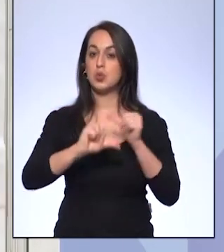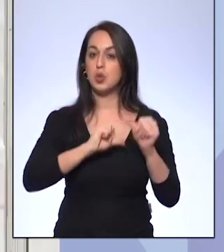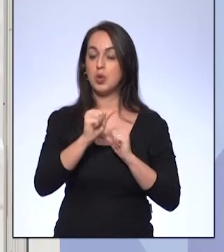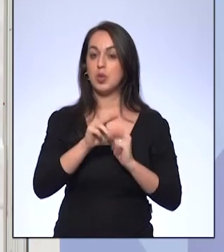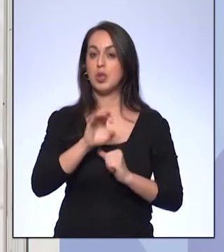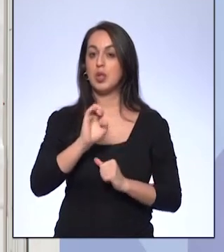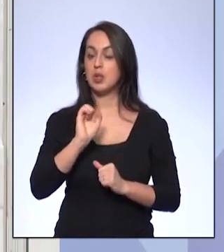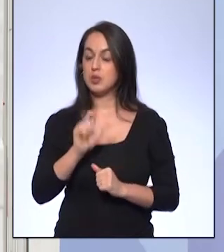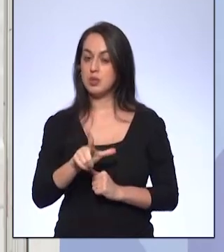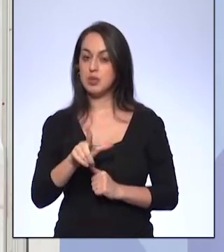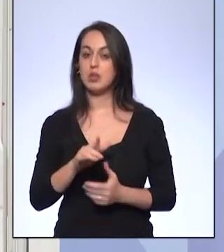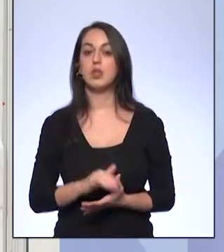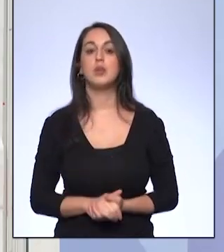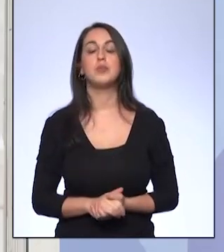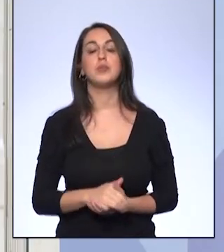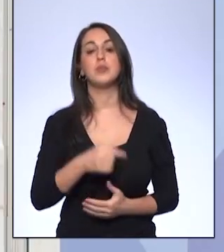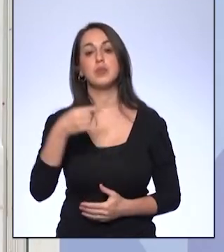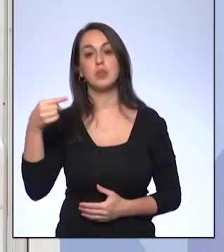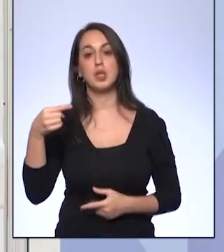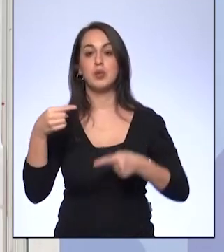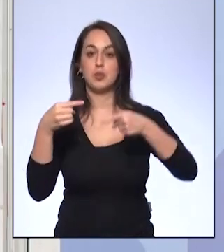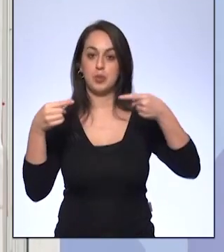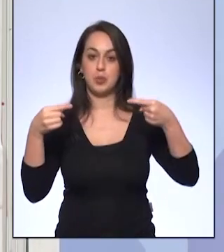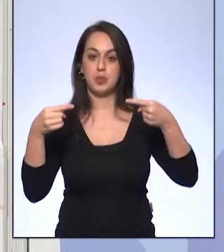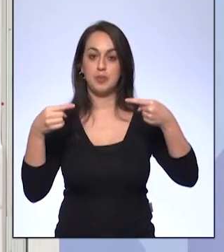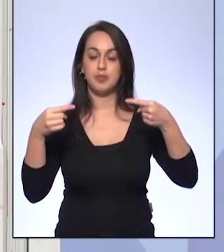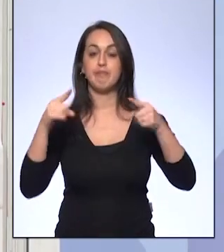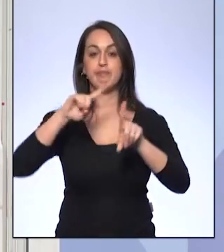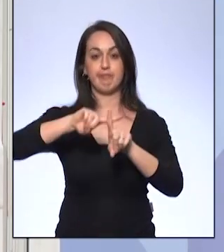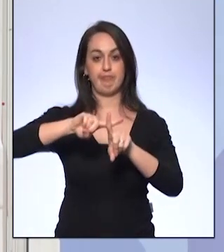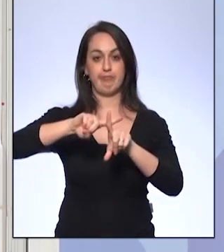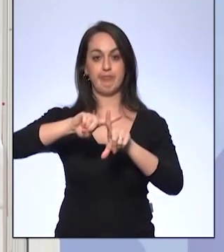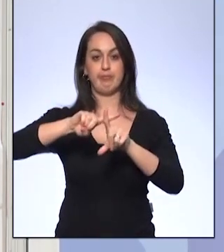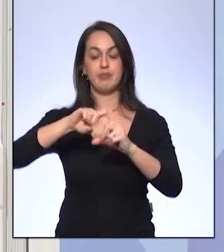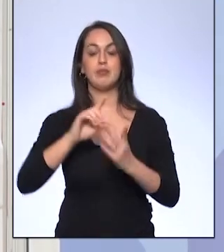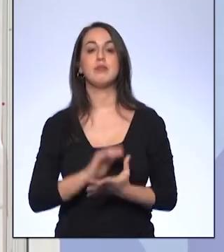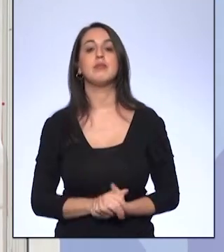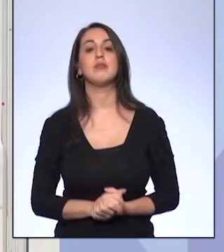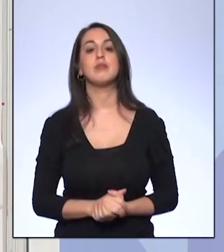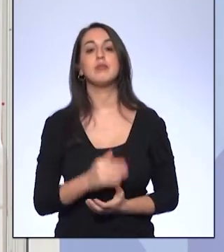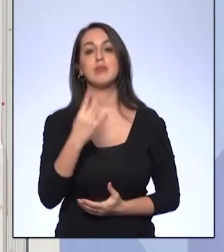no joguinho de sinal. Menos com menos, mais